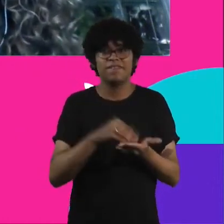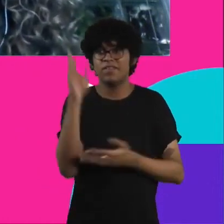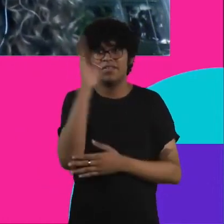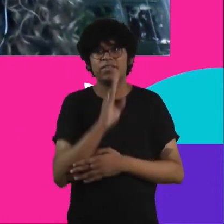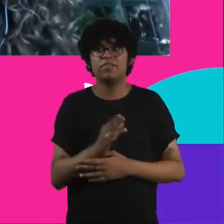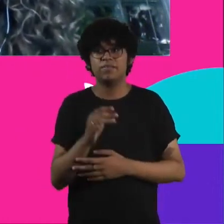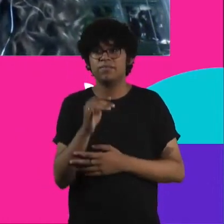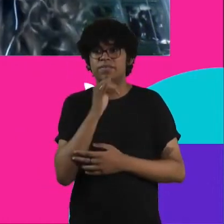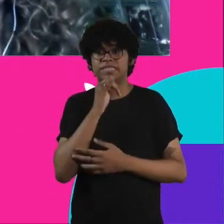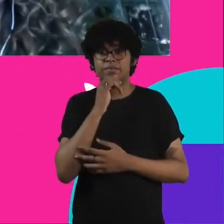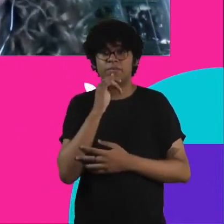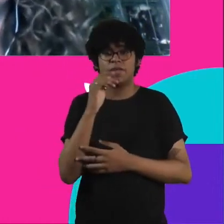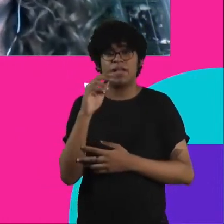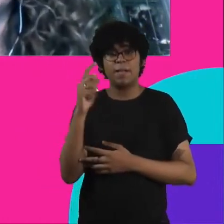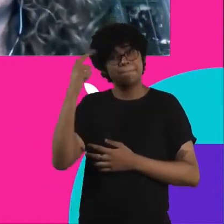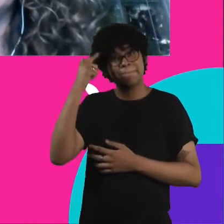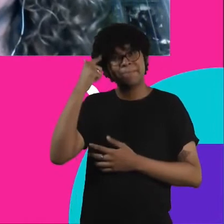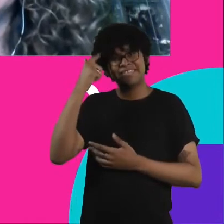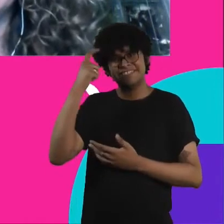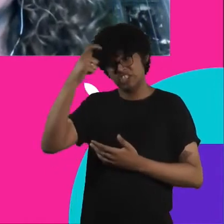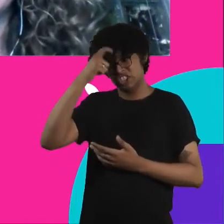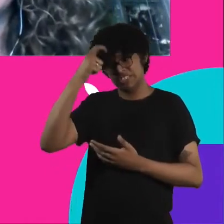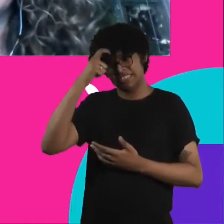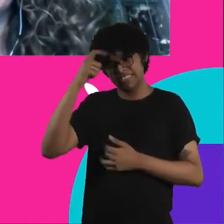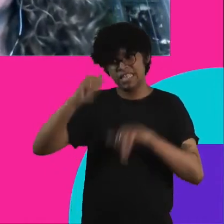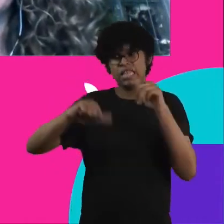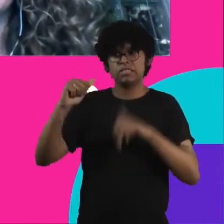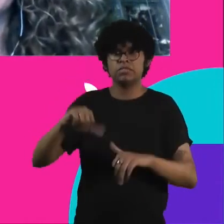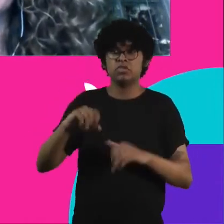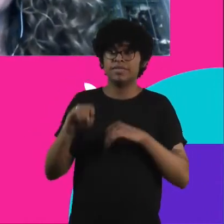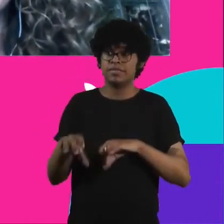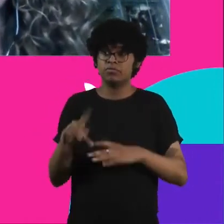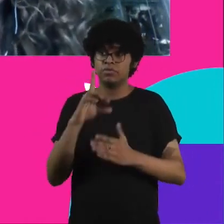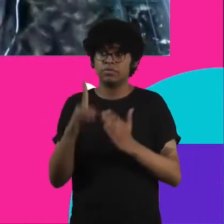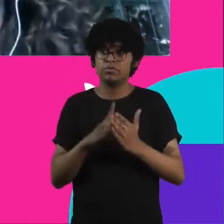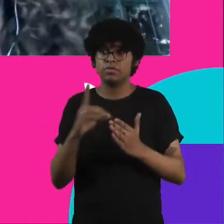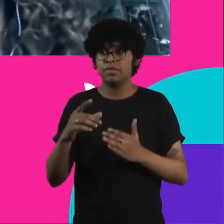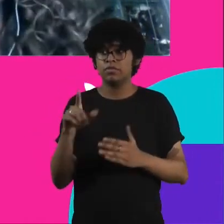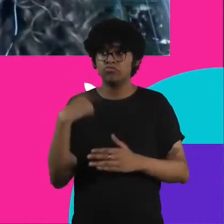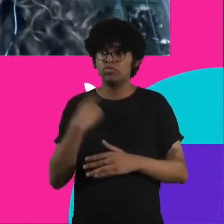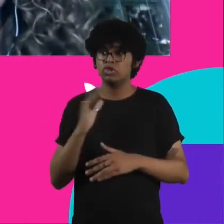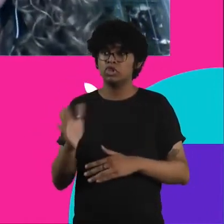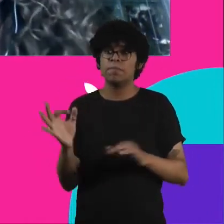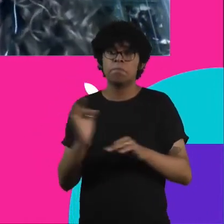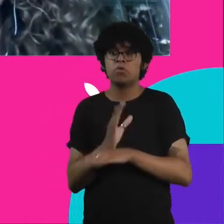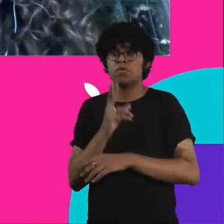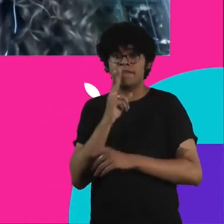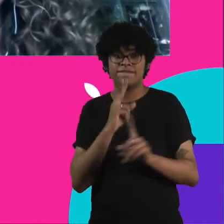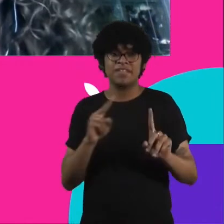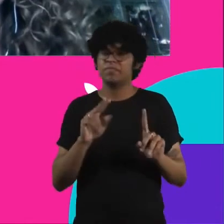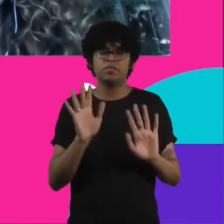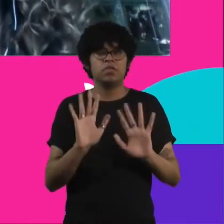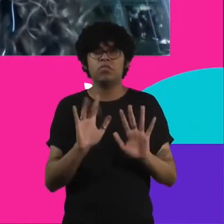pensamento analítico. Na educação digital, a gente não foi preparado para olhar informação, analisar dados, a gente não foi